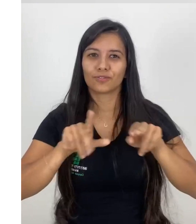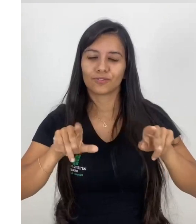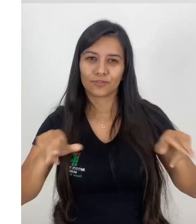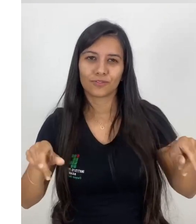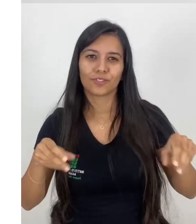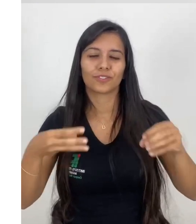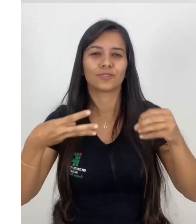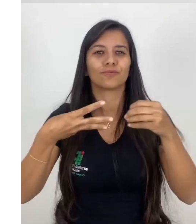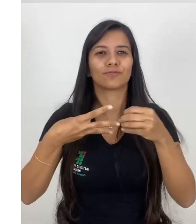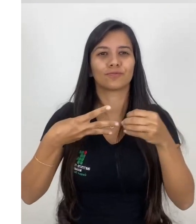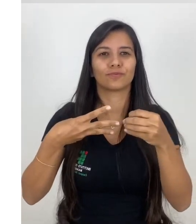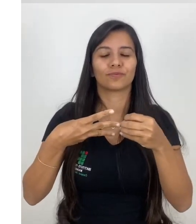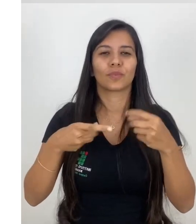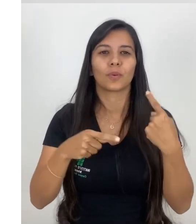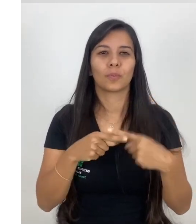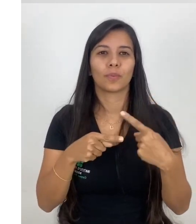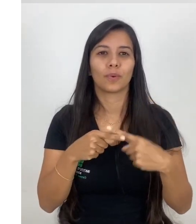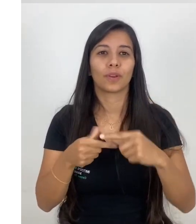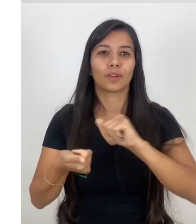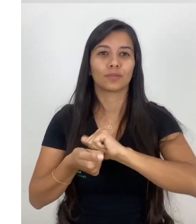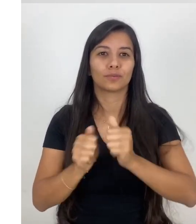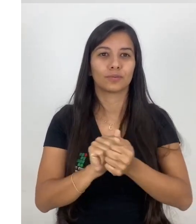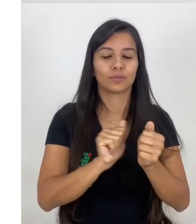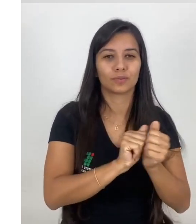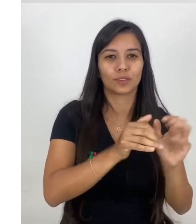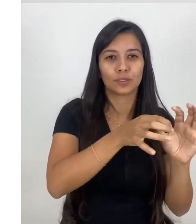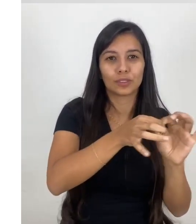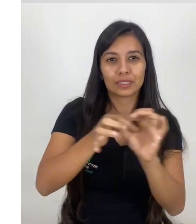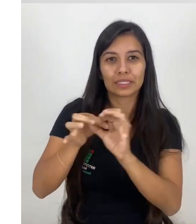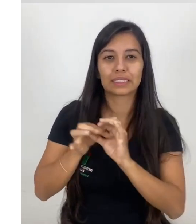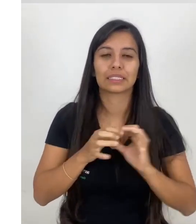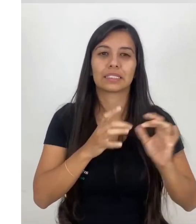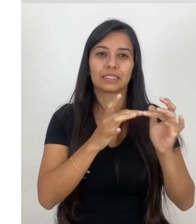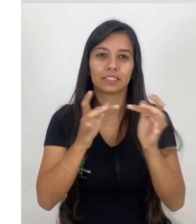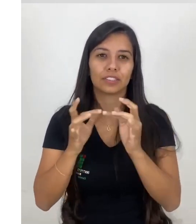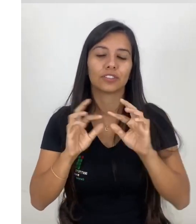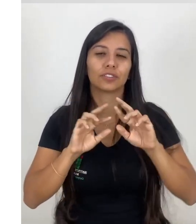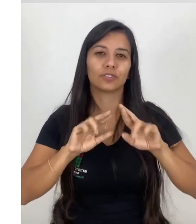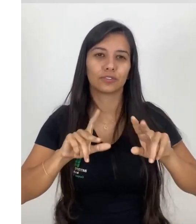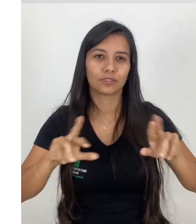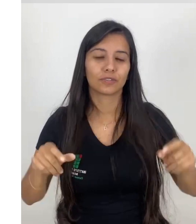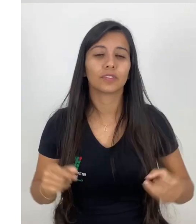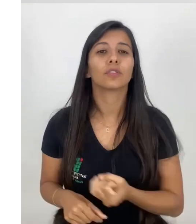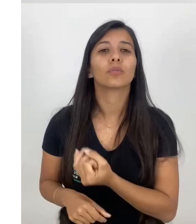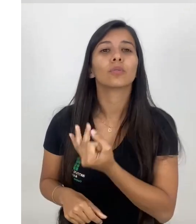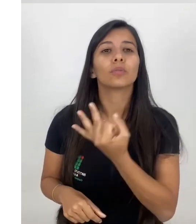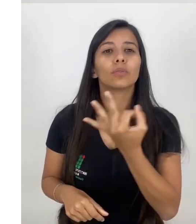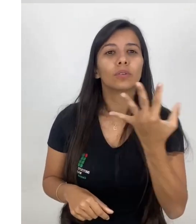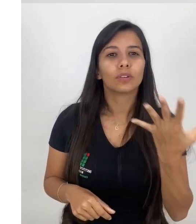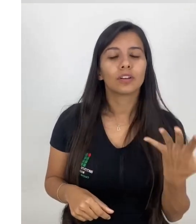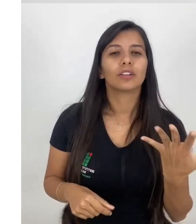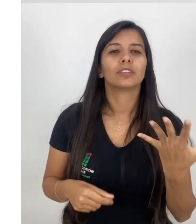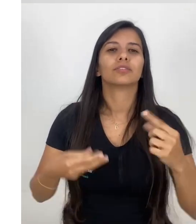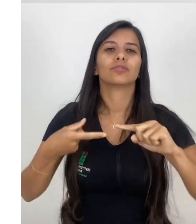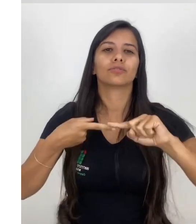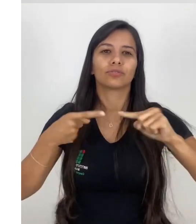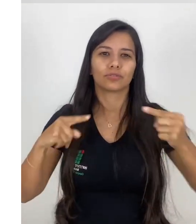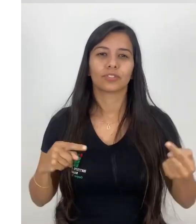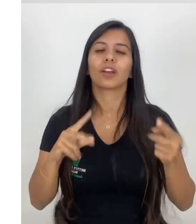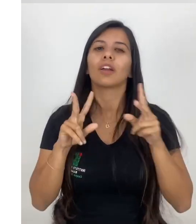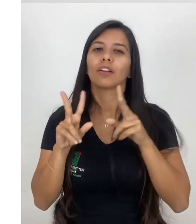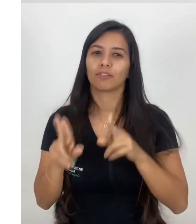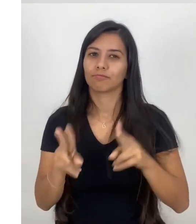material genético diferente, porque foi recombinado. Mas em quantidade de material genético, todas as 4 têm a